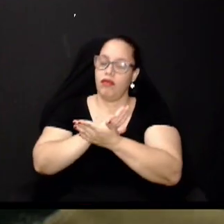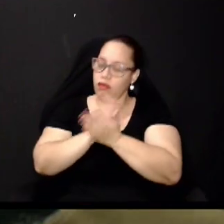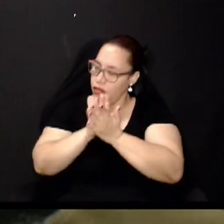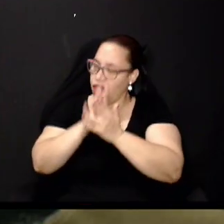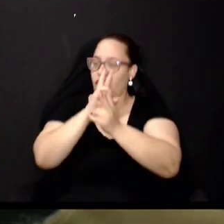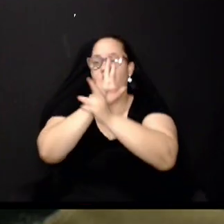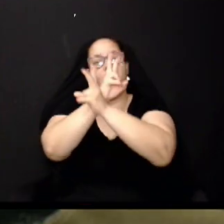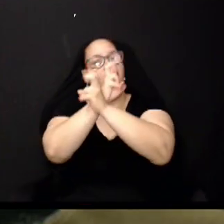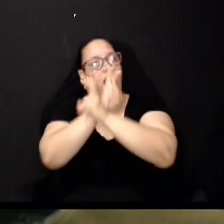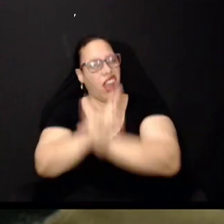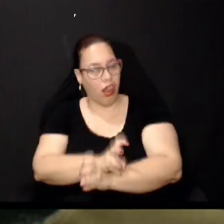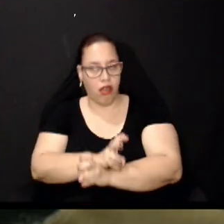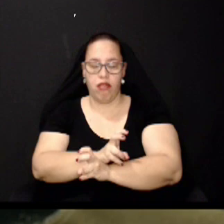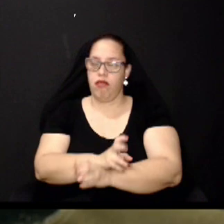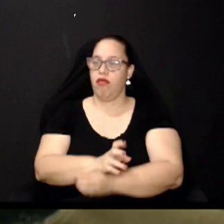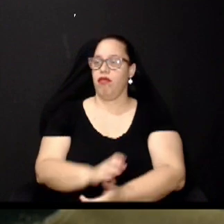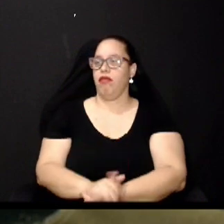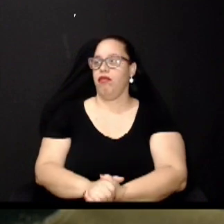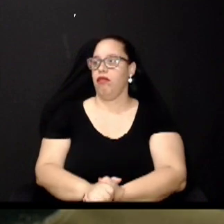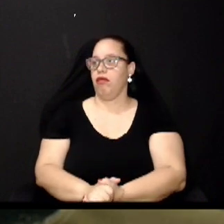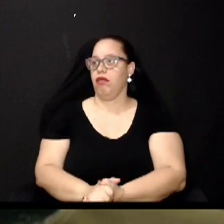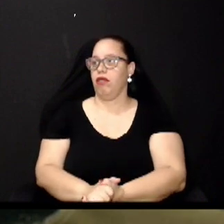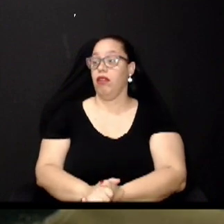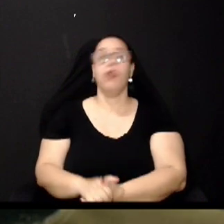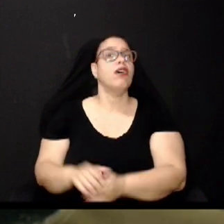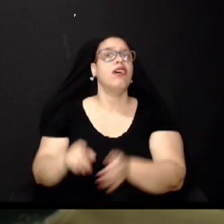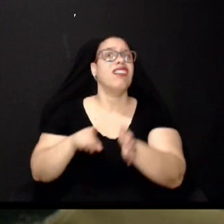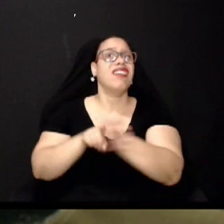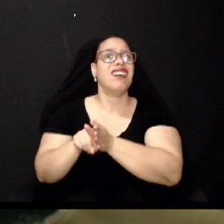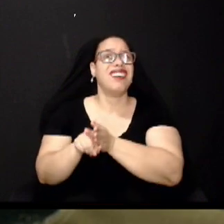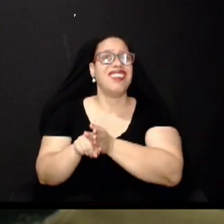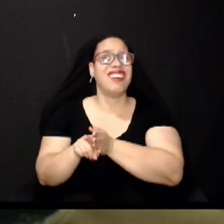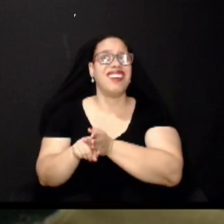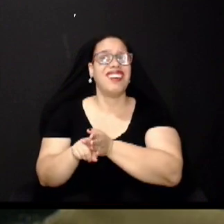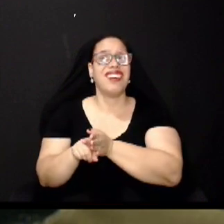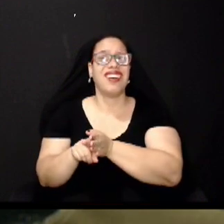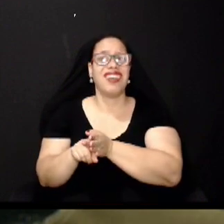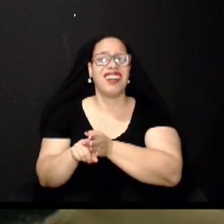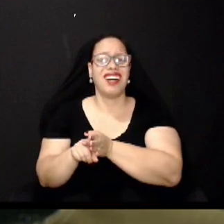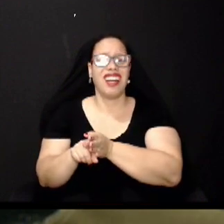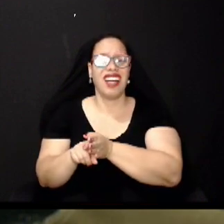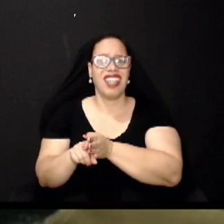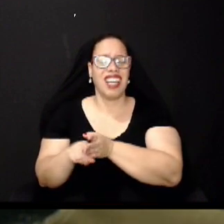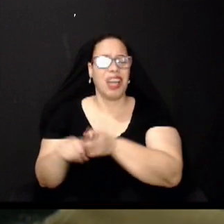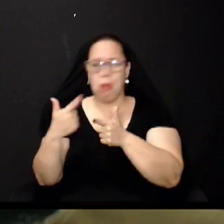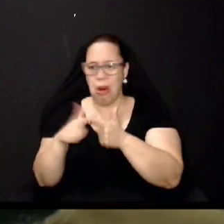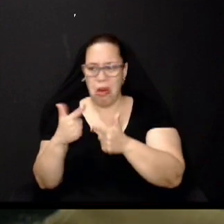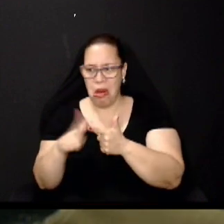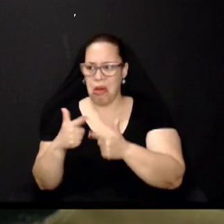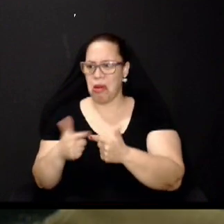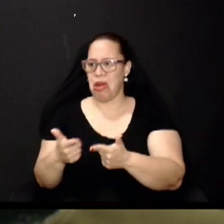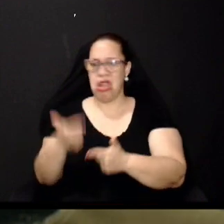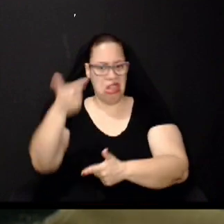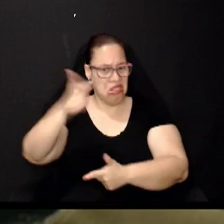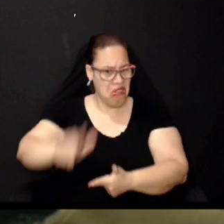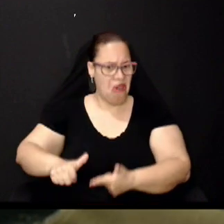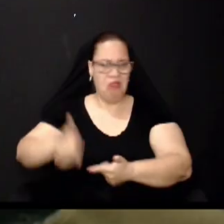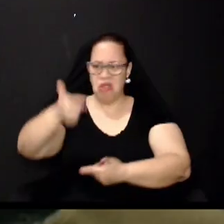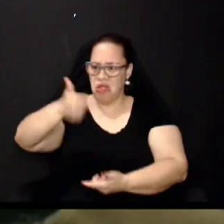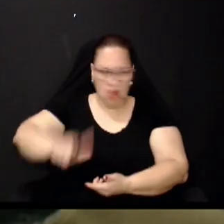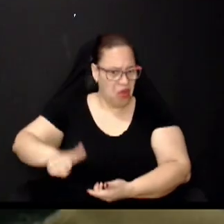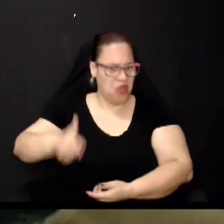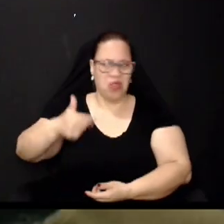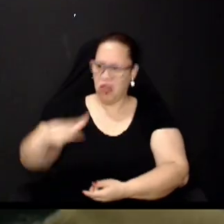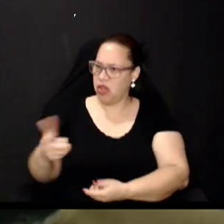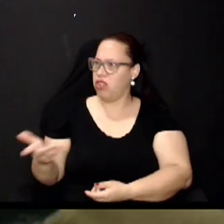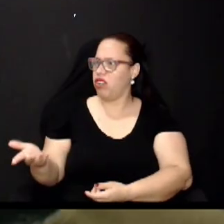aí muitas mulheres se perguntam, mas será que isso é um karma, né? Eu estou repetindo, sempre repetindo, eu não consigo